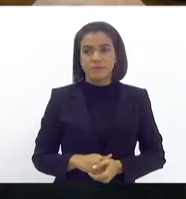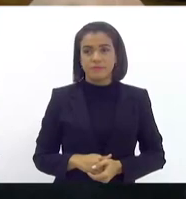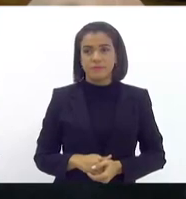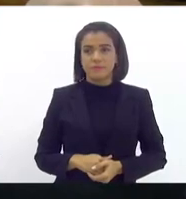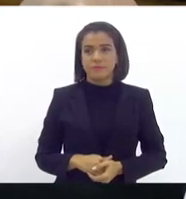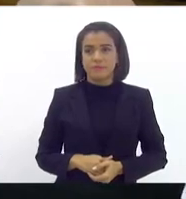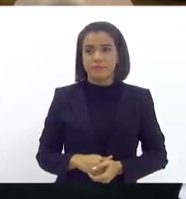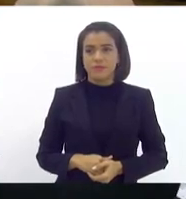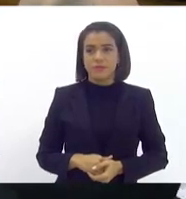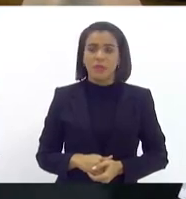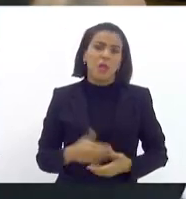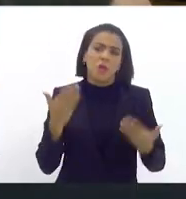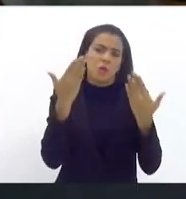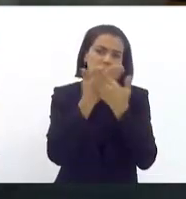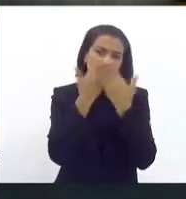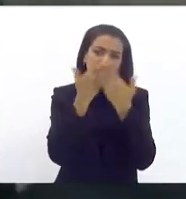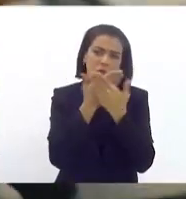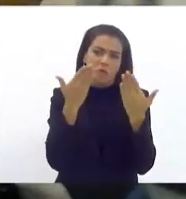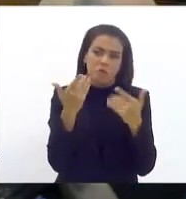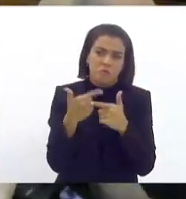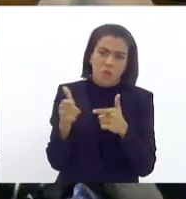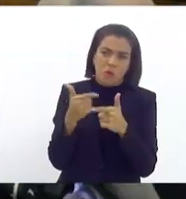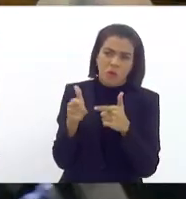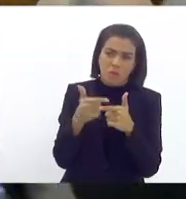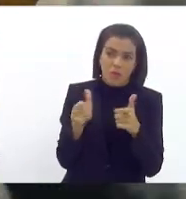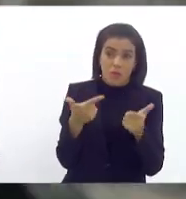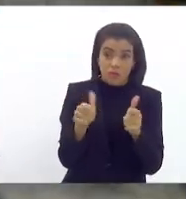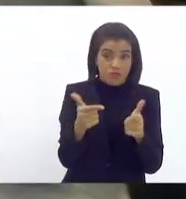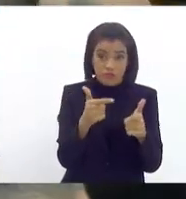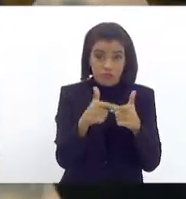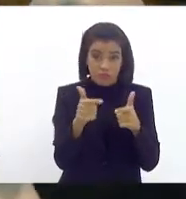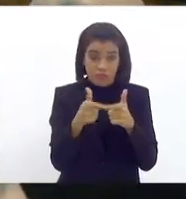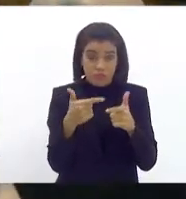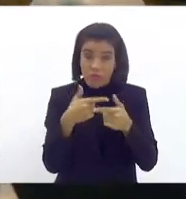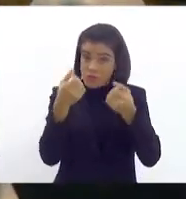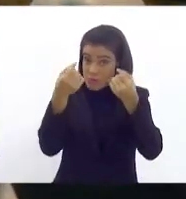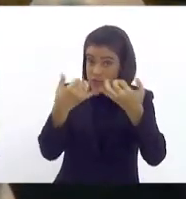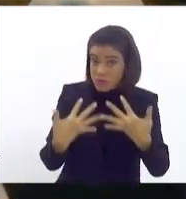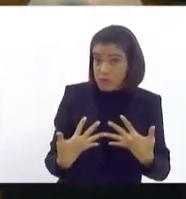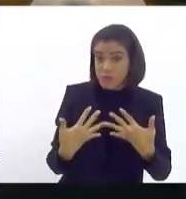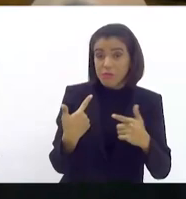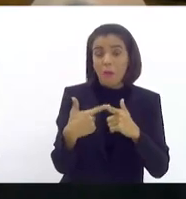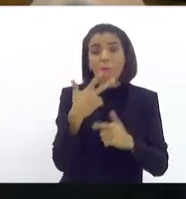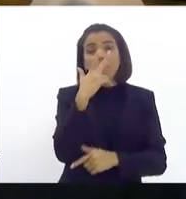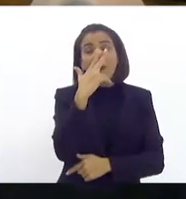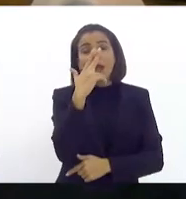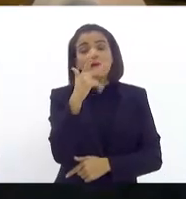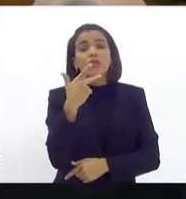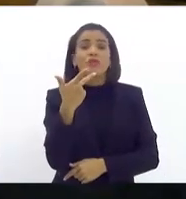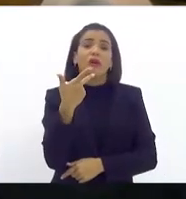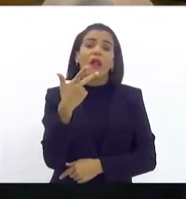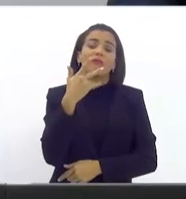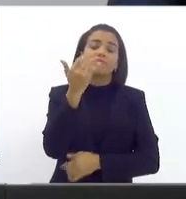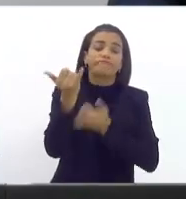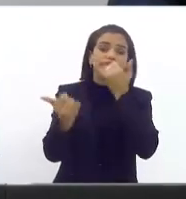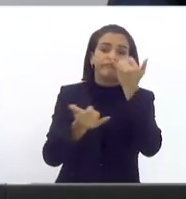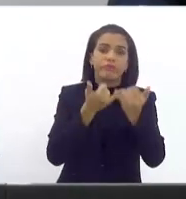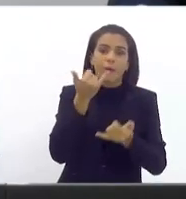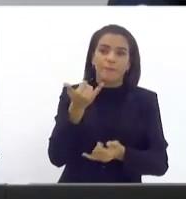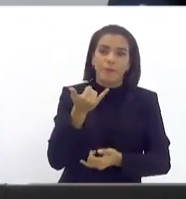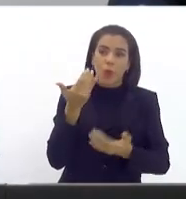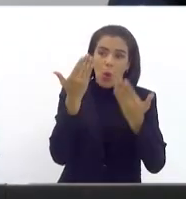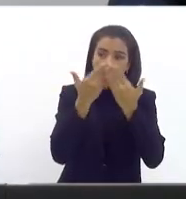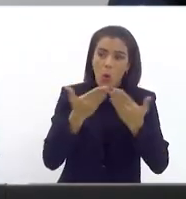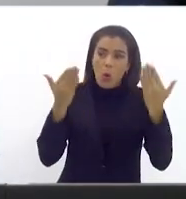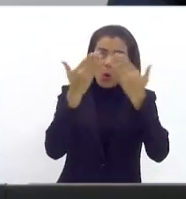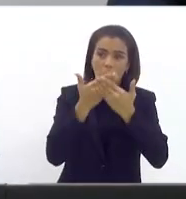Não, eu não vejo problema. Cabe aqui explicar, né? Senão não, parece que eu estou falando uma palavra aleatória. Oxumaré